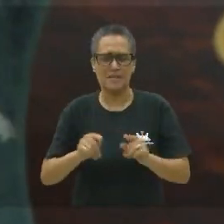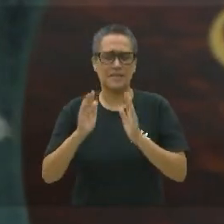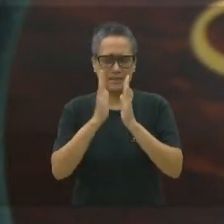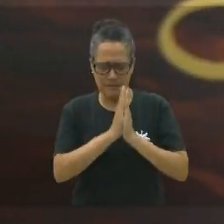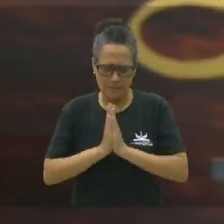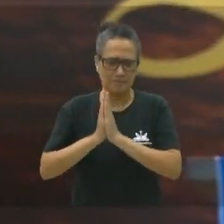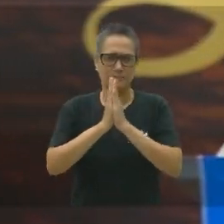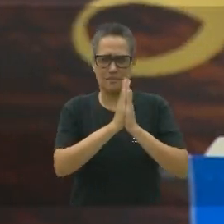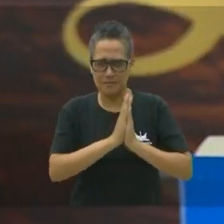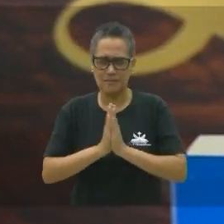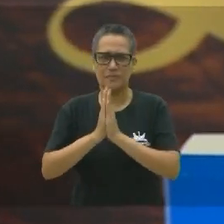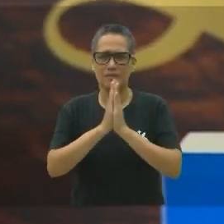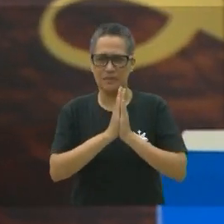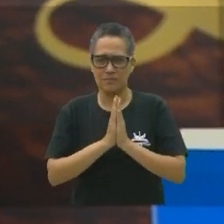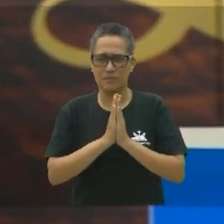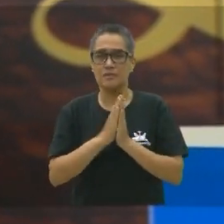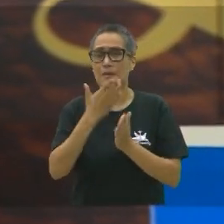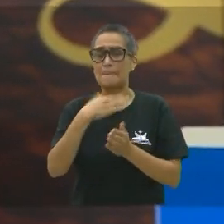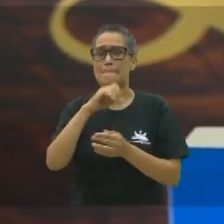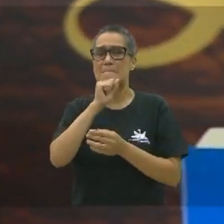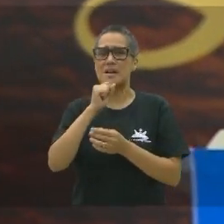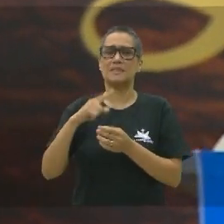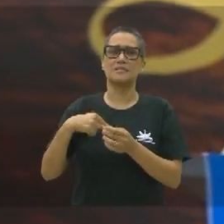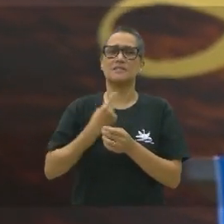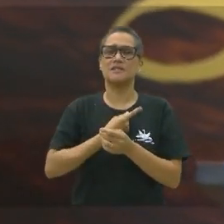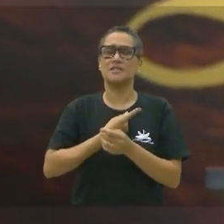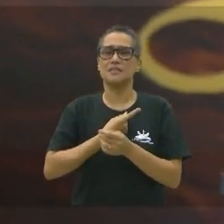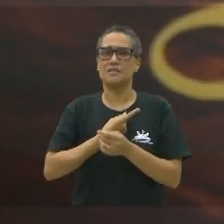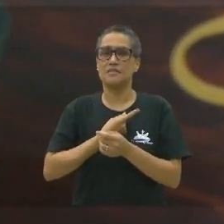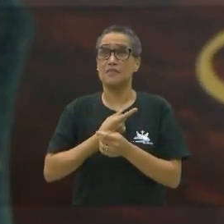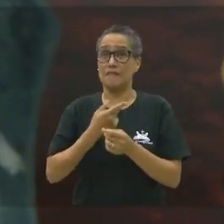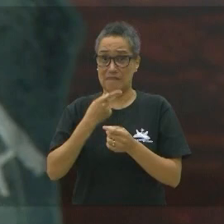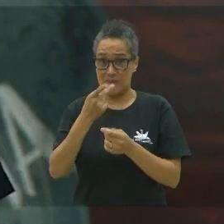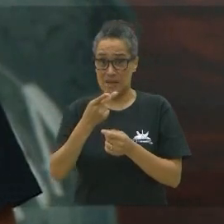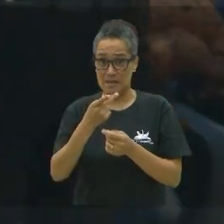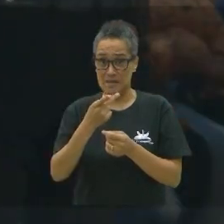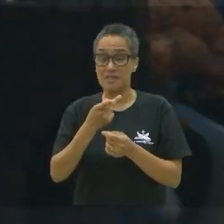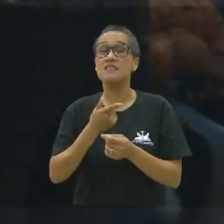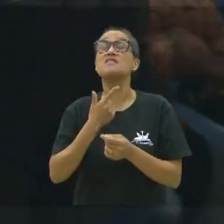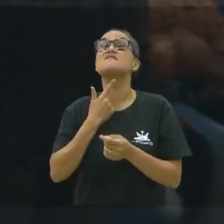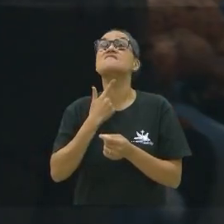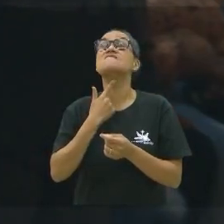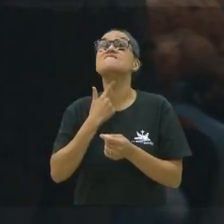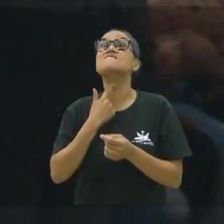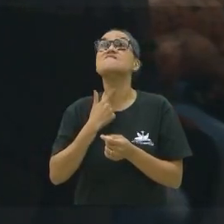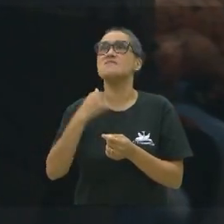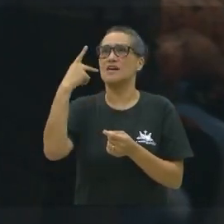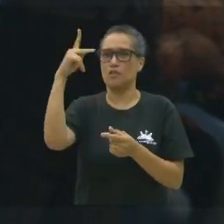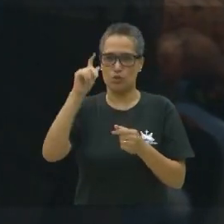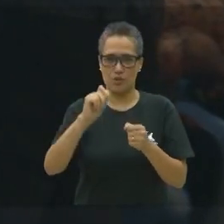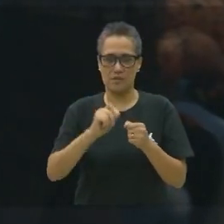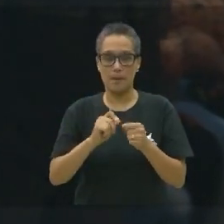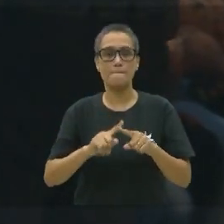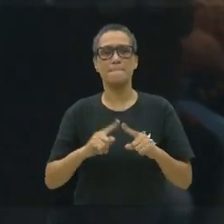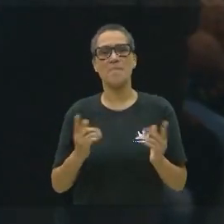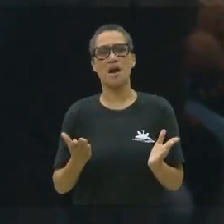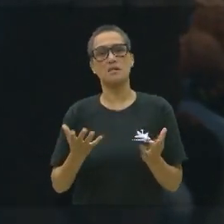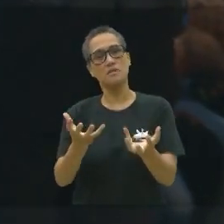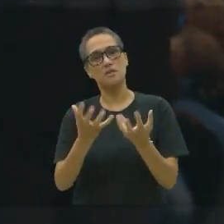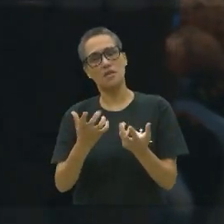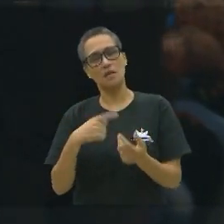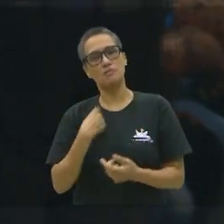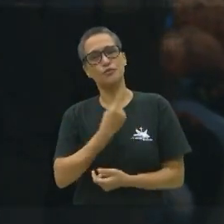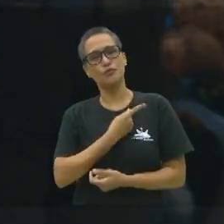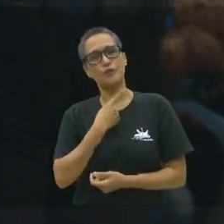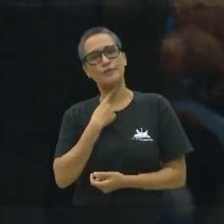né? Como que nós rezamos no Pai Nosso? Seja feita a vossa vontade. Mas a gente quer que seja feita a